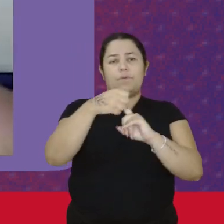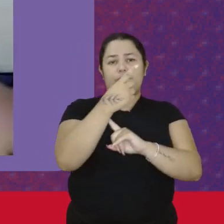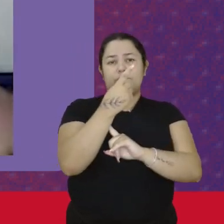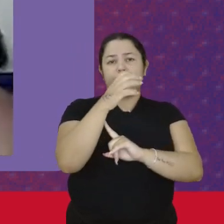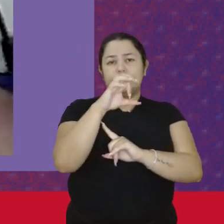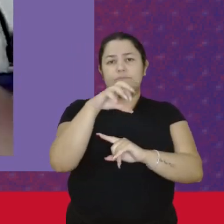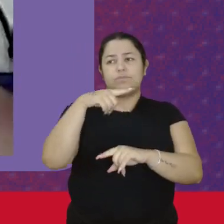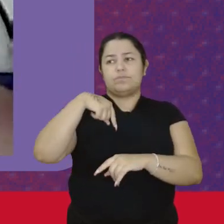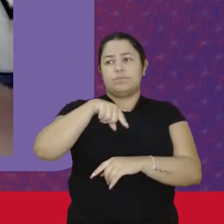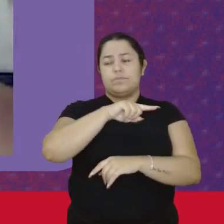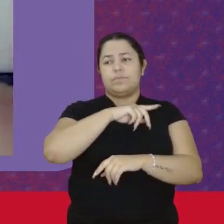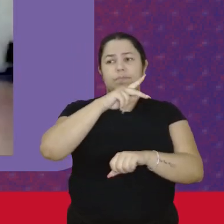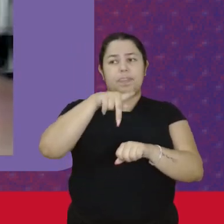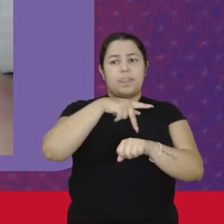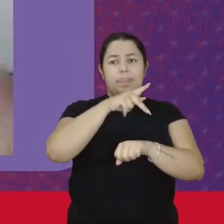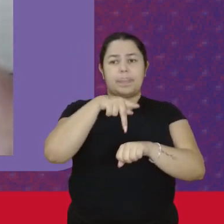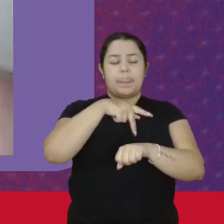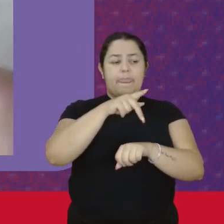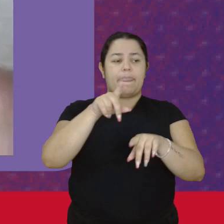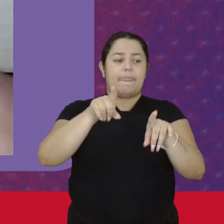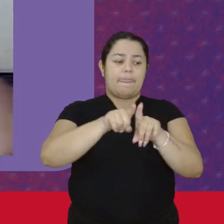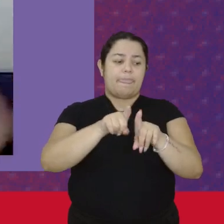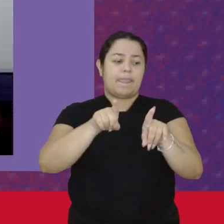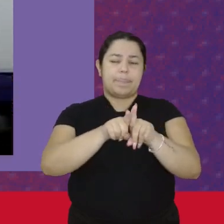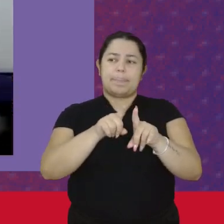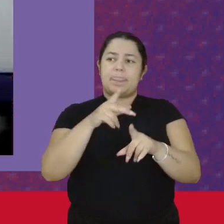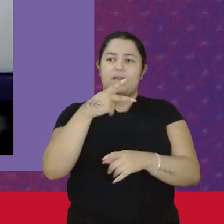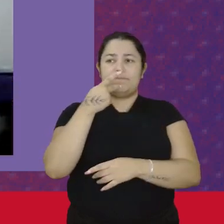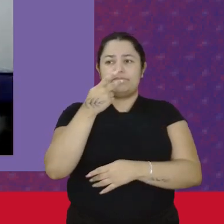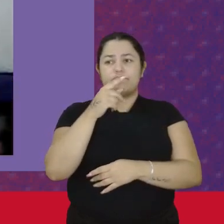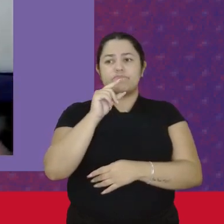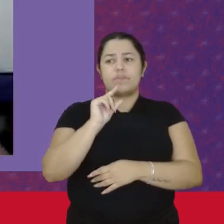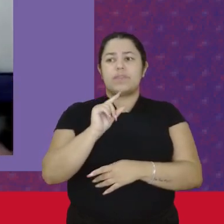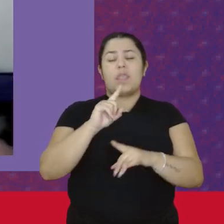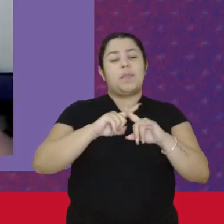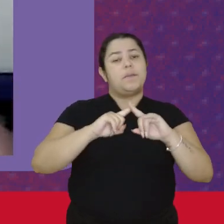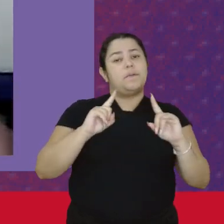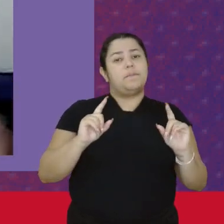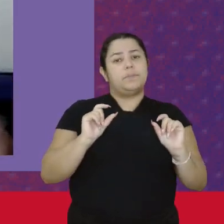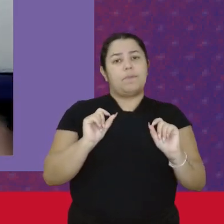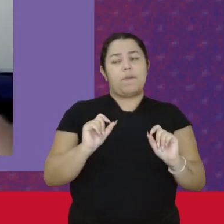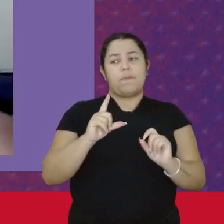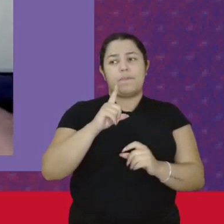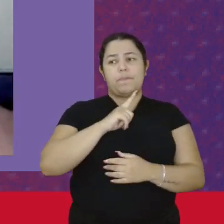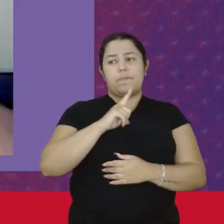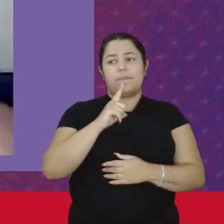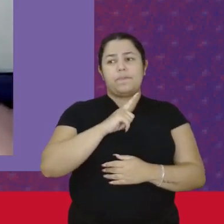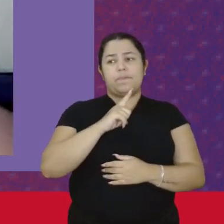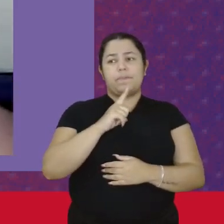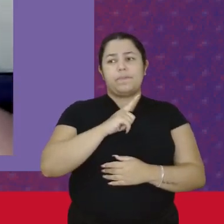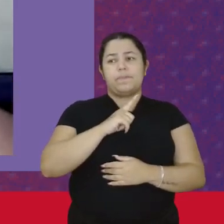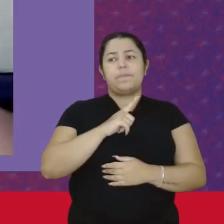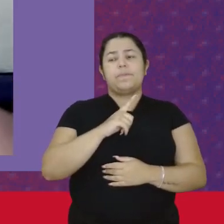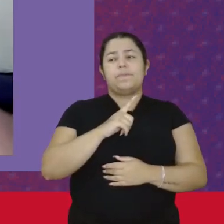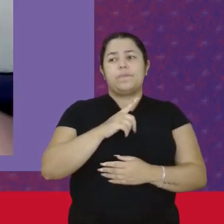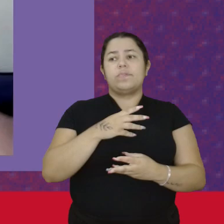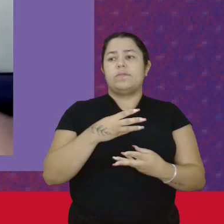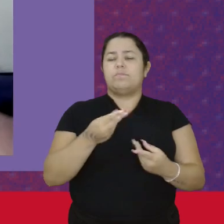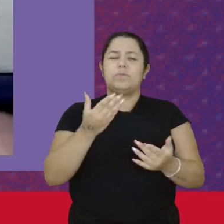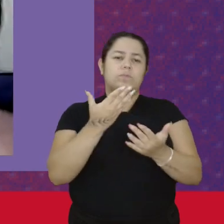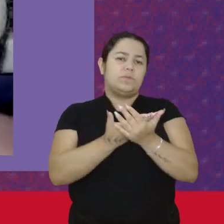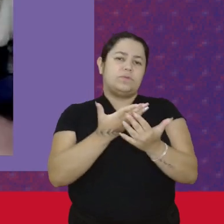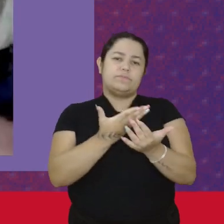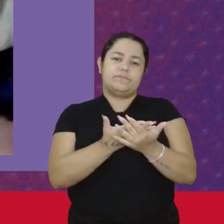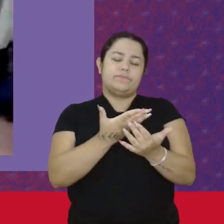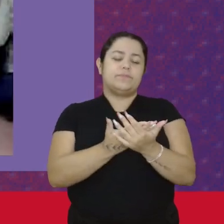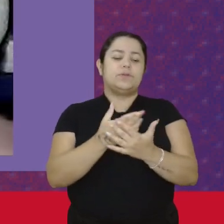país a gente fala pouco, mas tem enfim, tem bastantes estudos, a